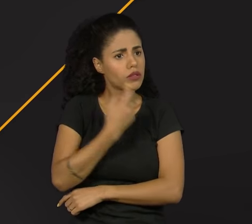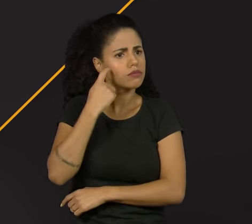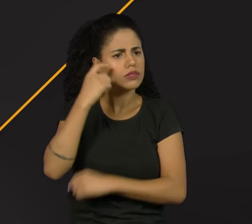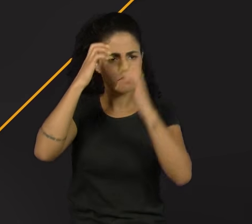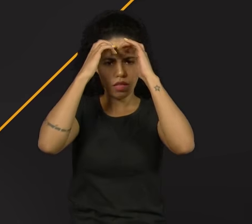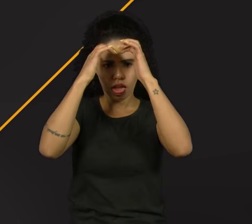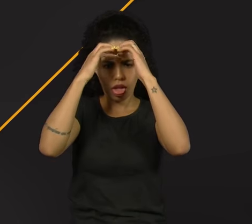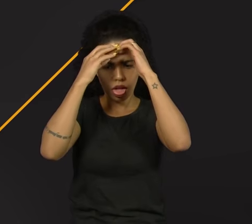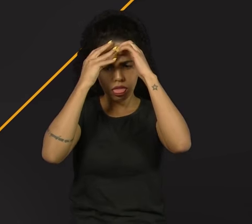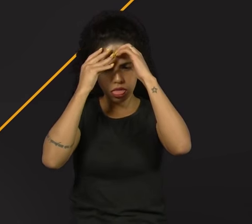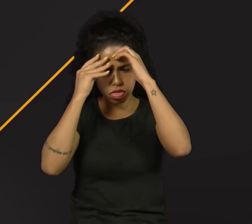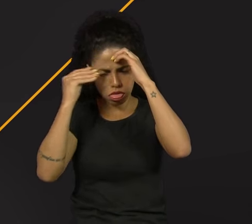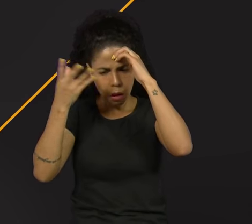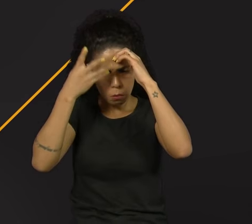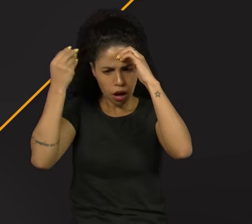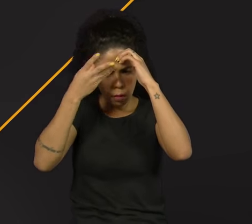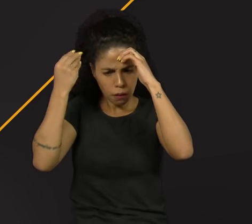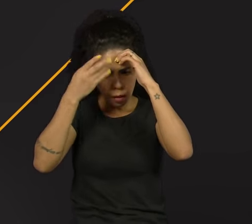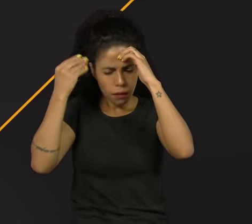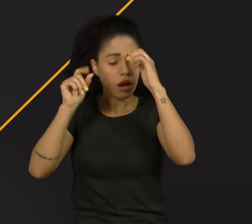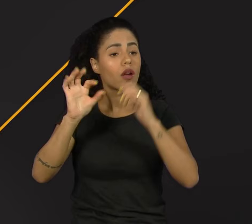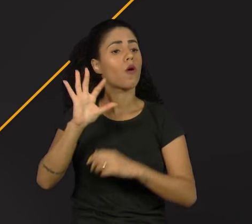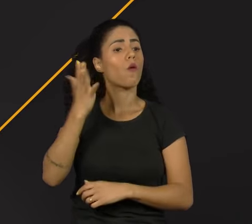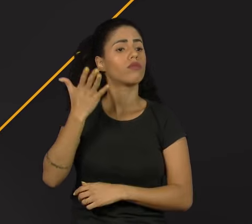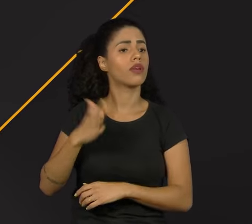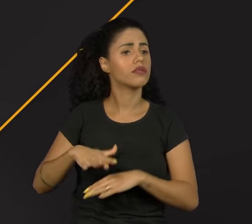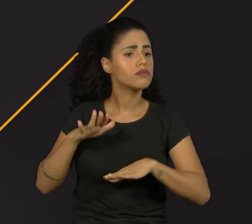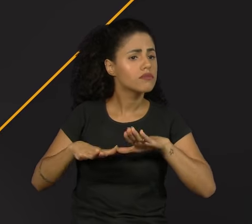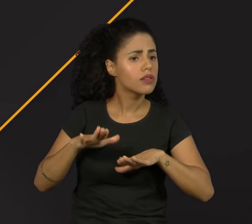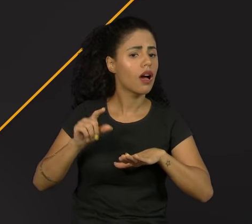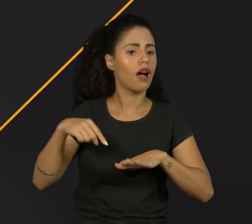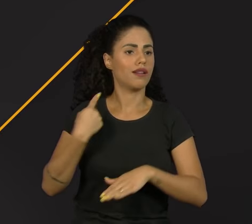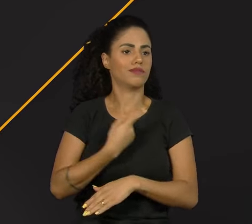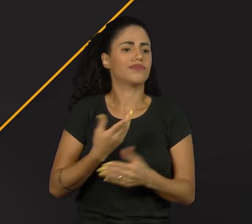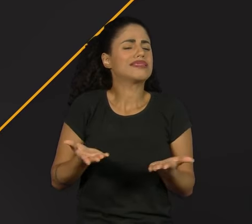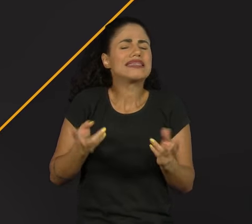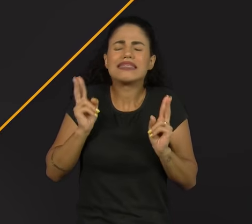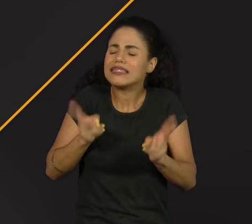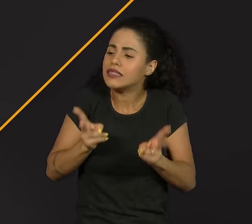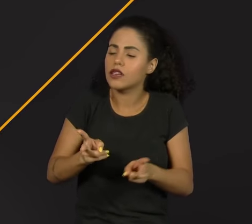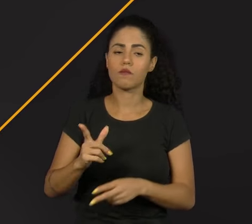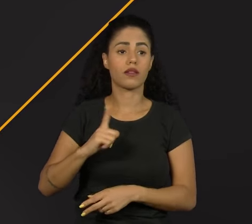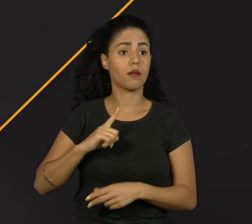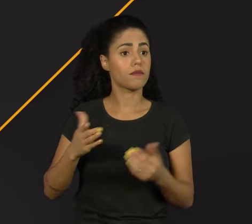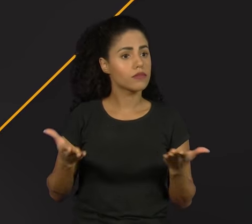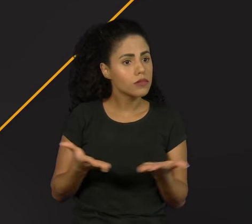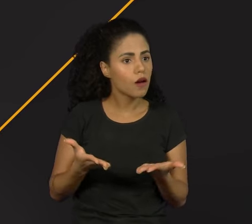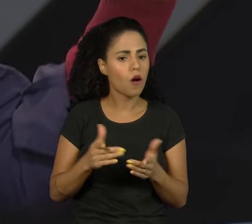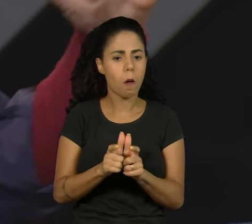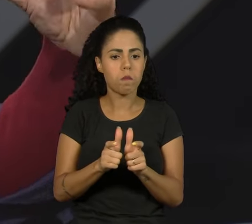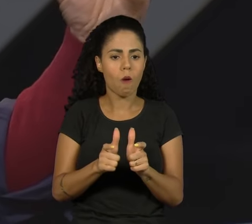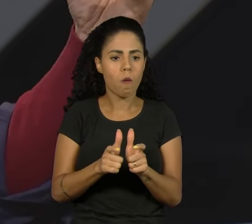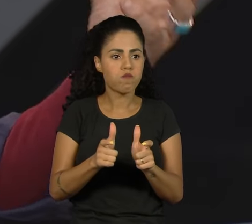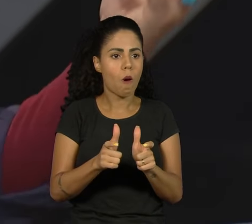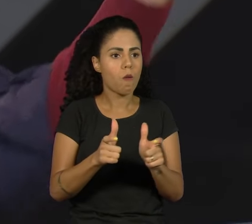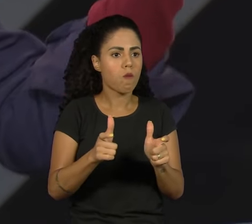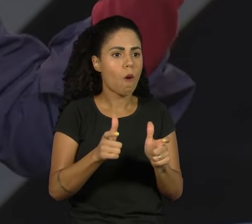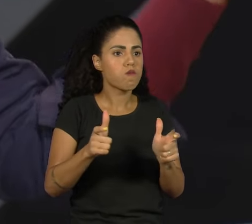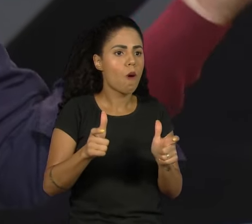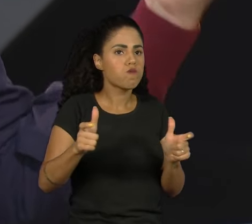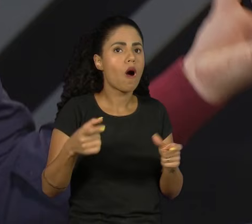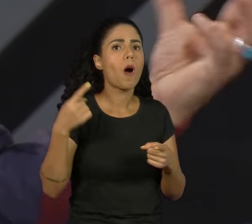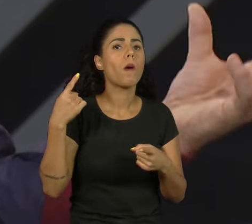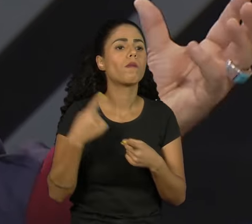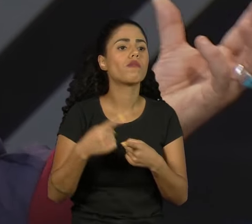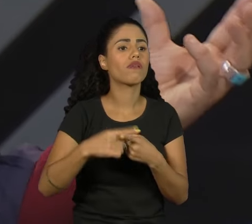uma doença da nossa época. Ela sempre existiu, agora ela toma esse volume porque nós estamos